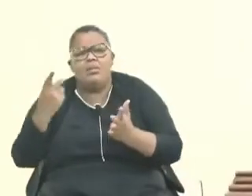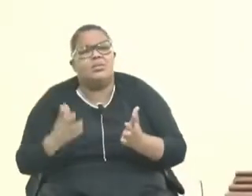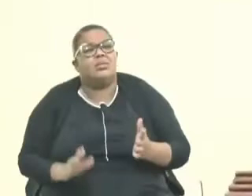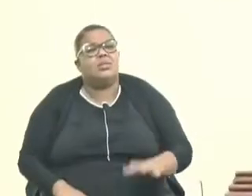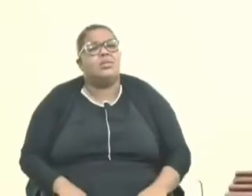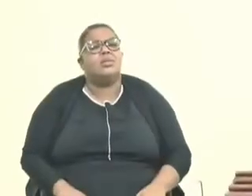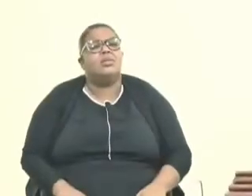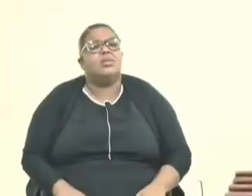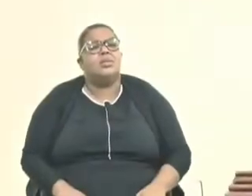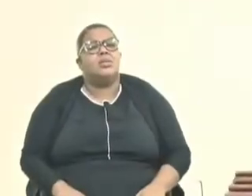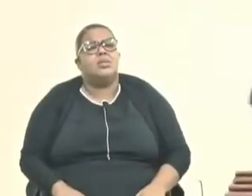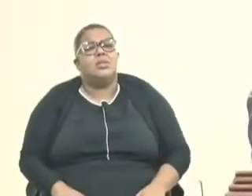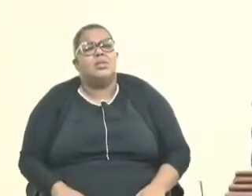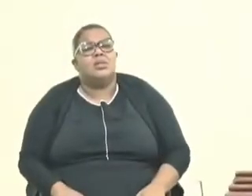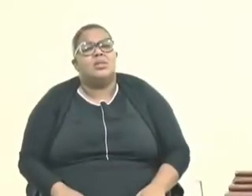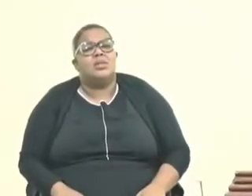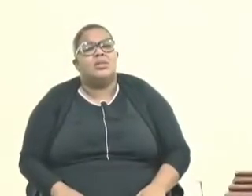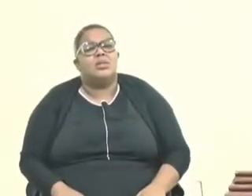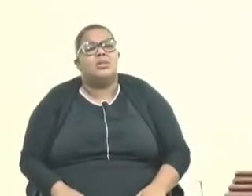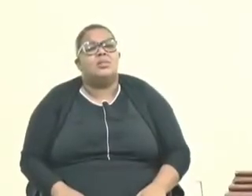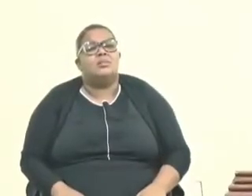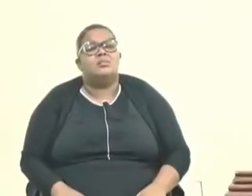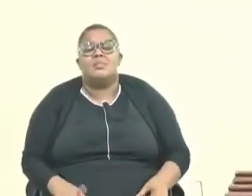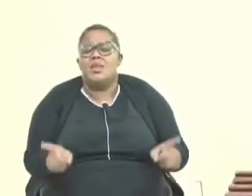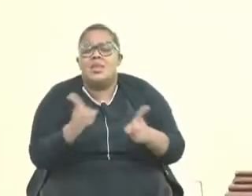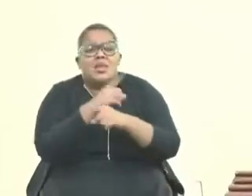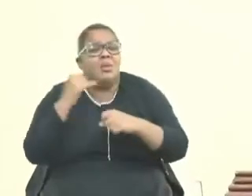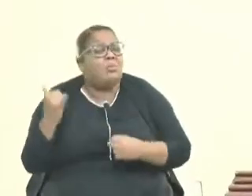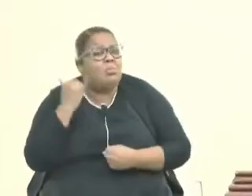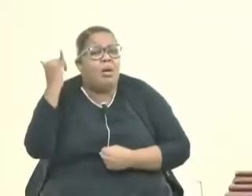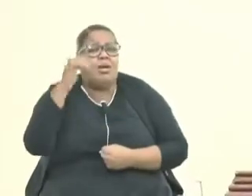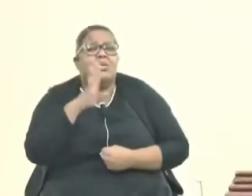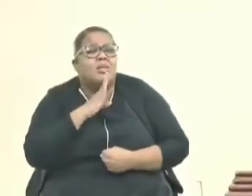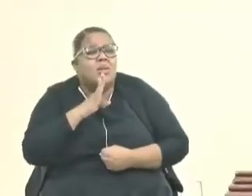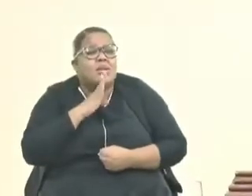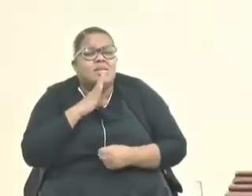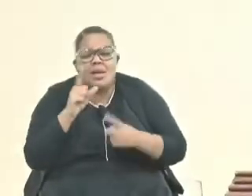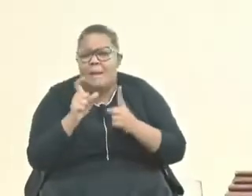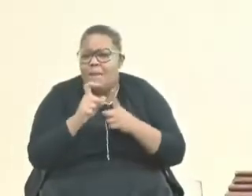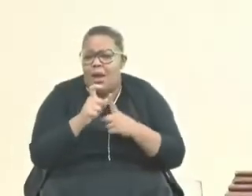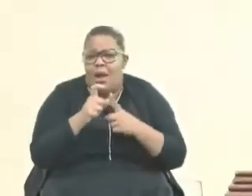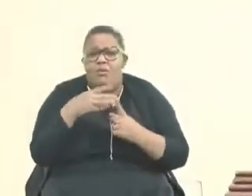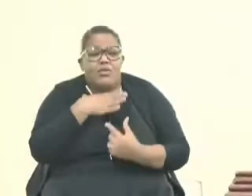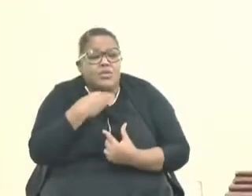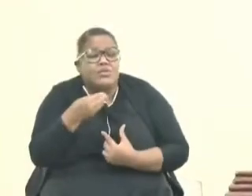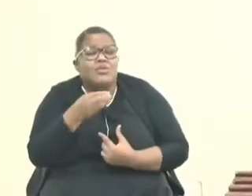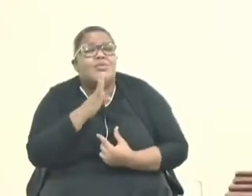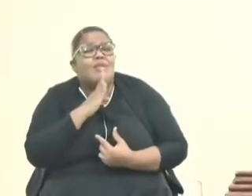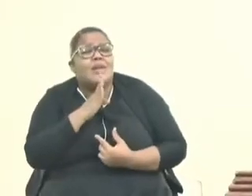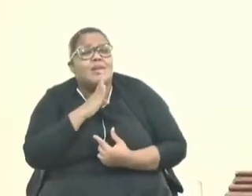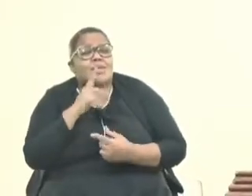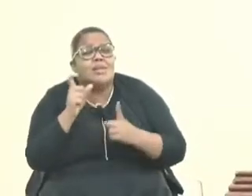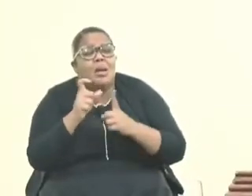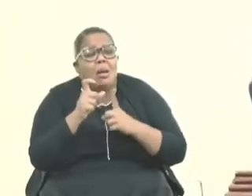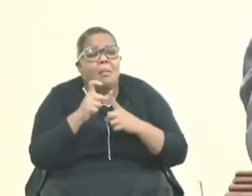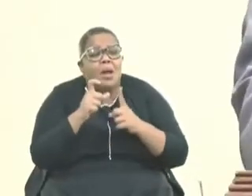conhece a Bíblia e ele as com essa não adianta conhecer a palavra os filhos dele a conheciam